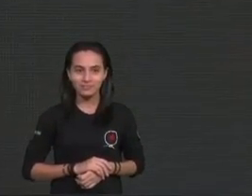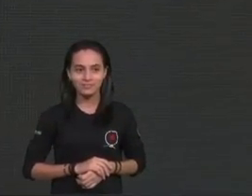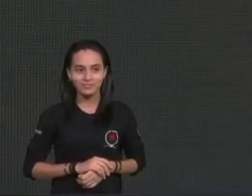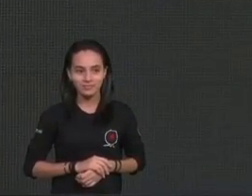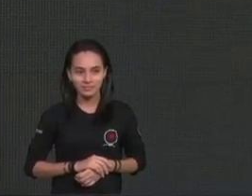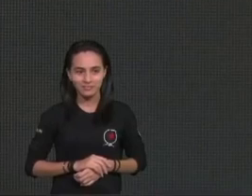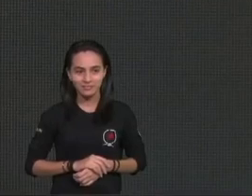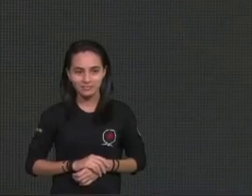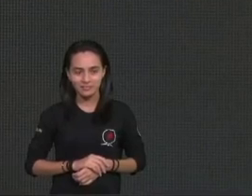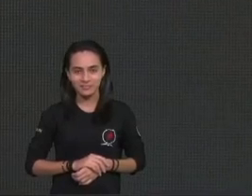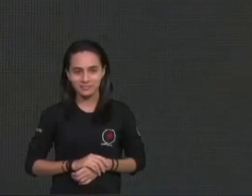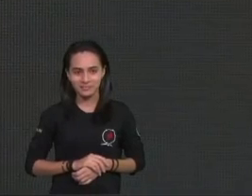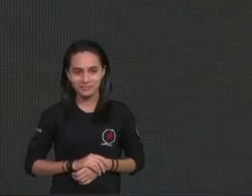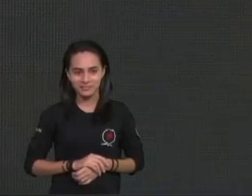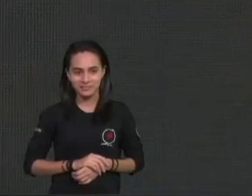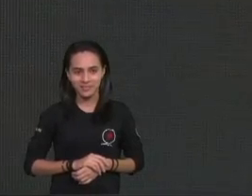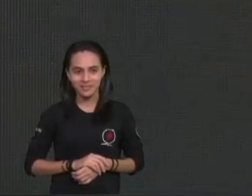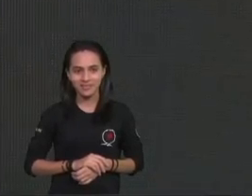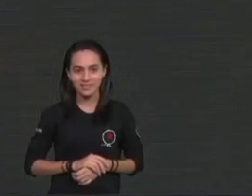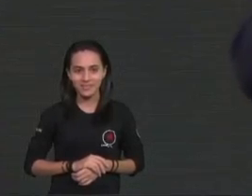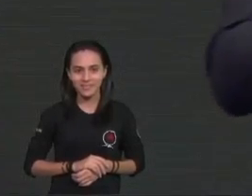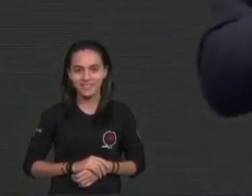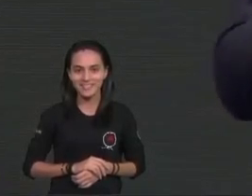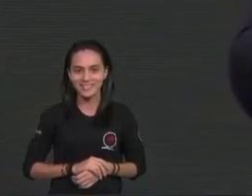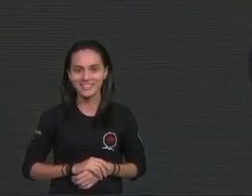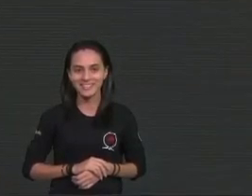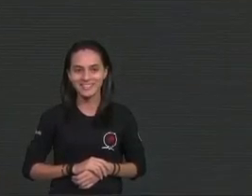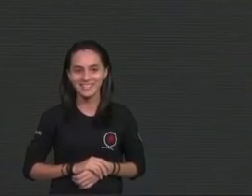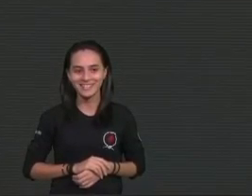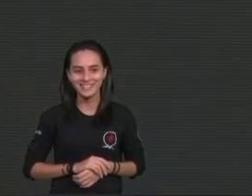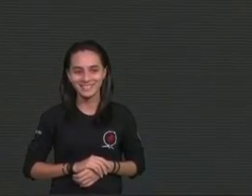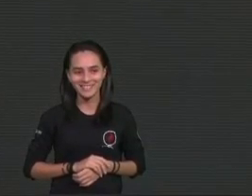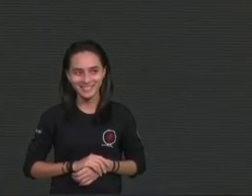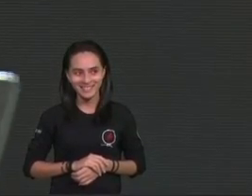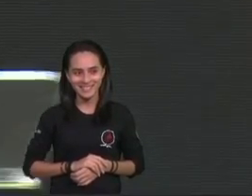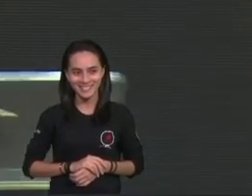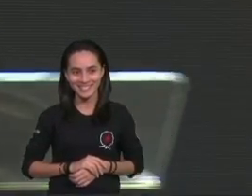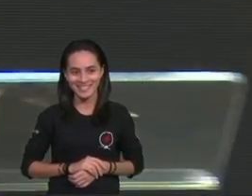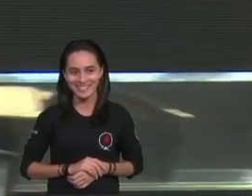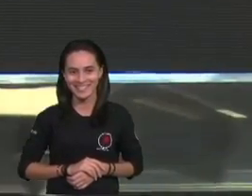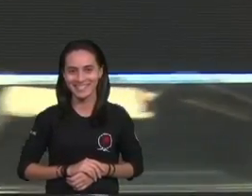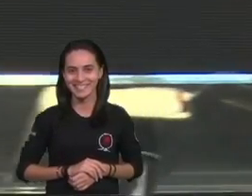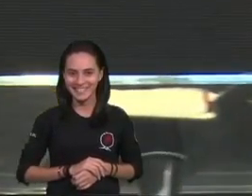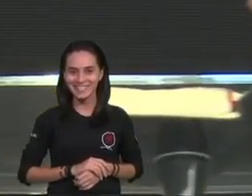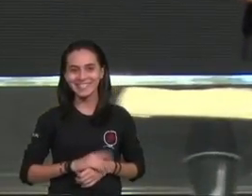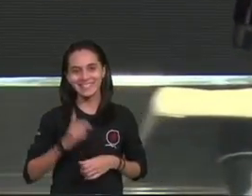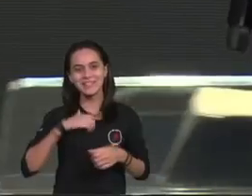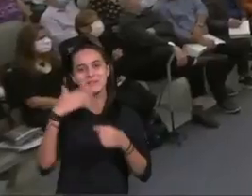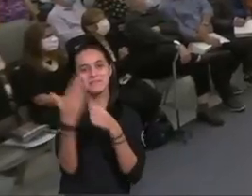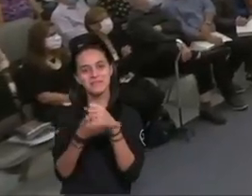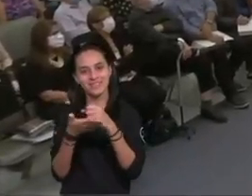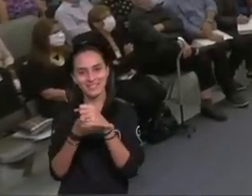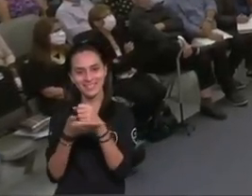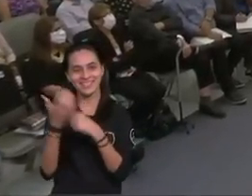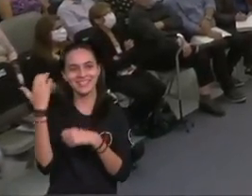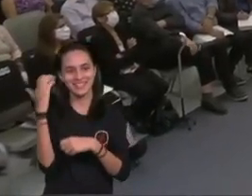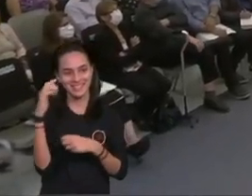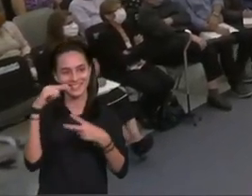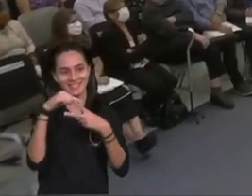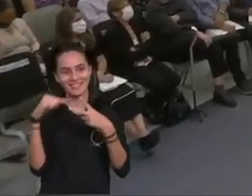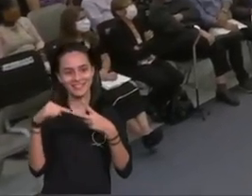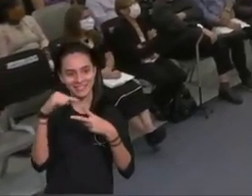chegar no ser humano e eu vou dizer duas coisas baseados na ciência